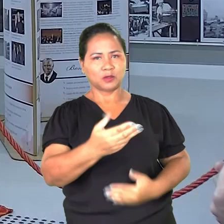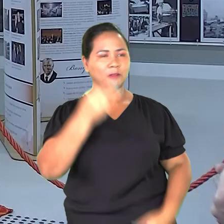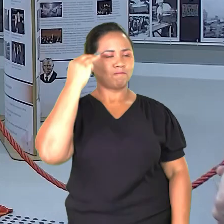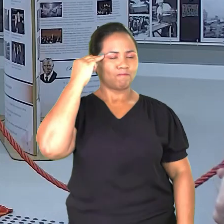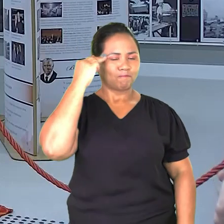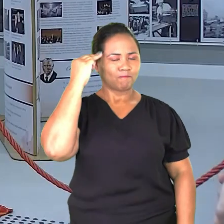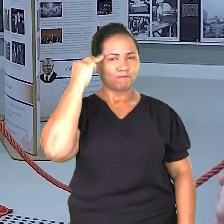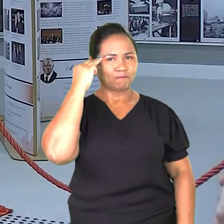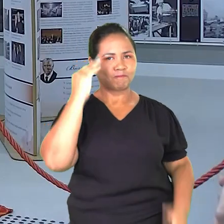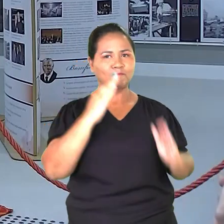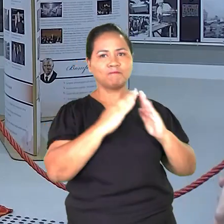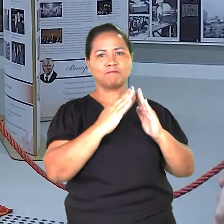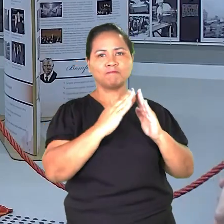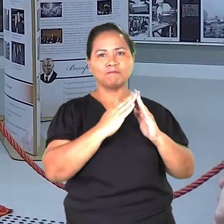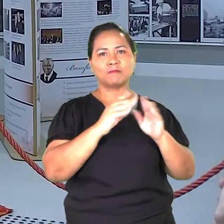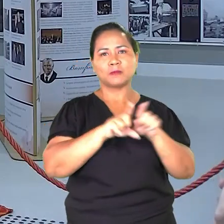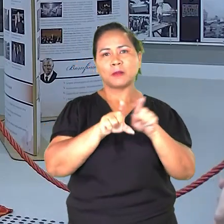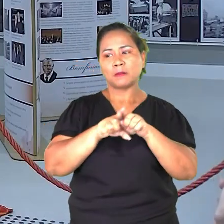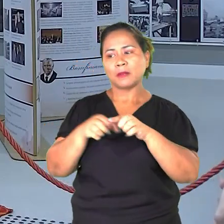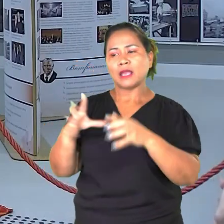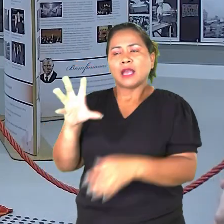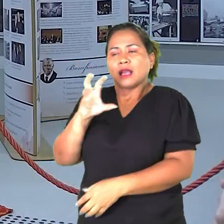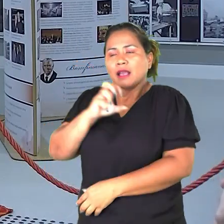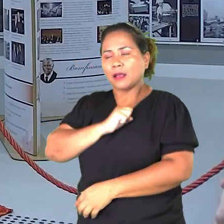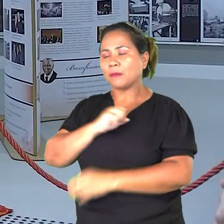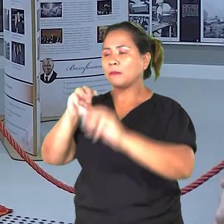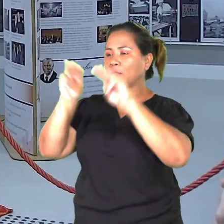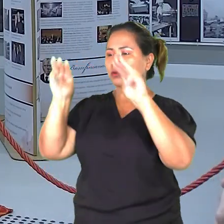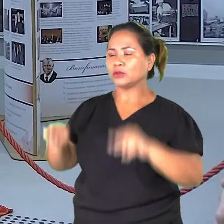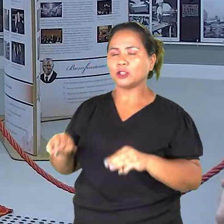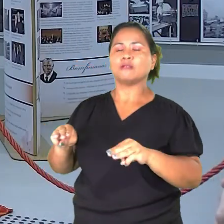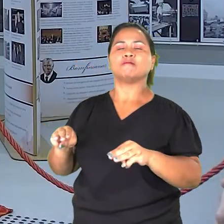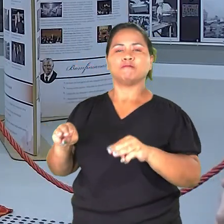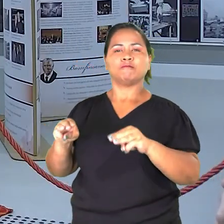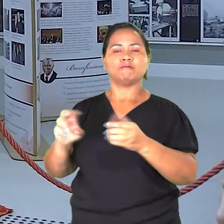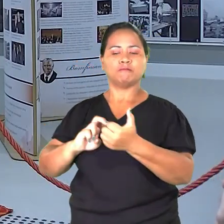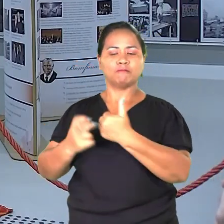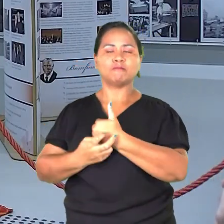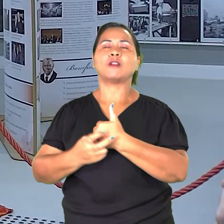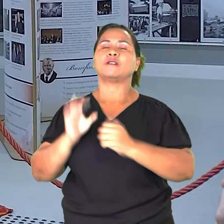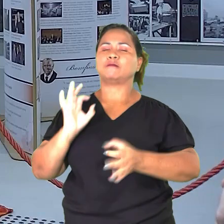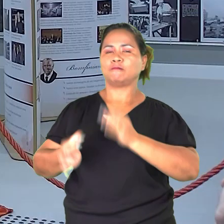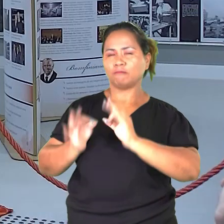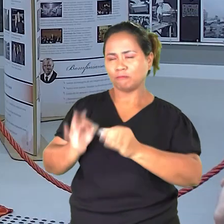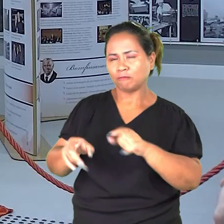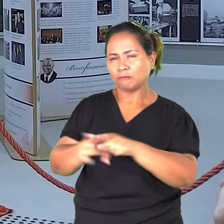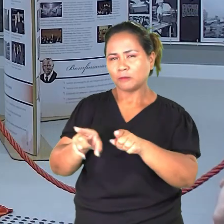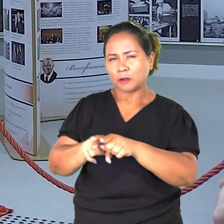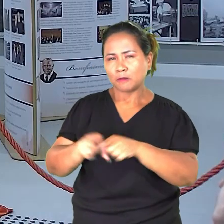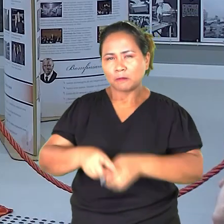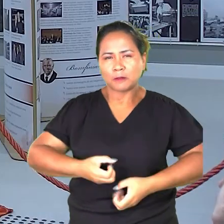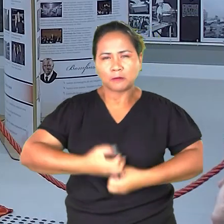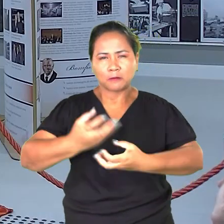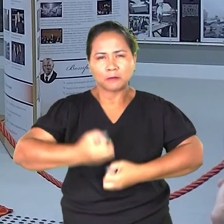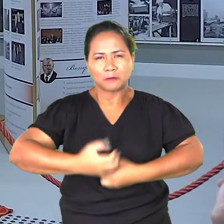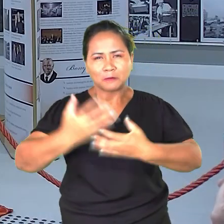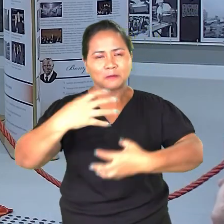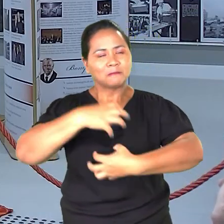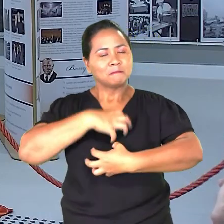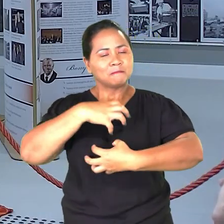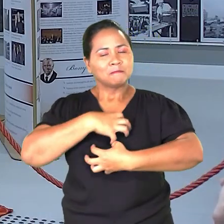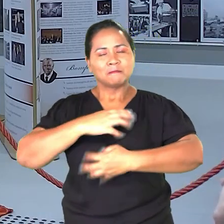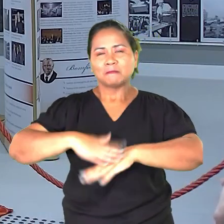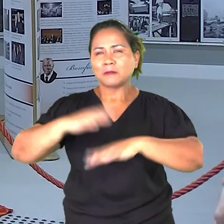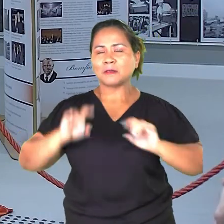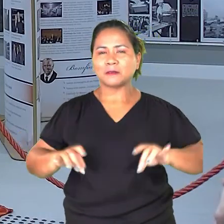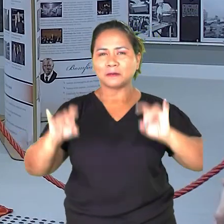Memória Eleitoral e o nosso amado Museu do Tribunal de Justiça, me permitindo evocar aqui, na expressão também